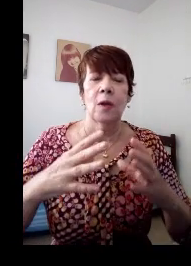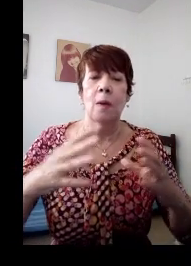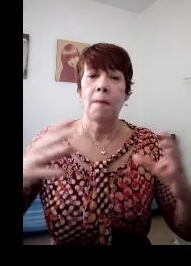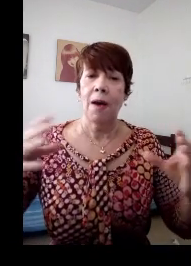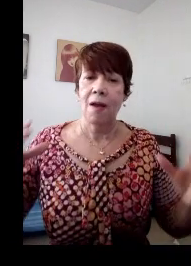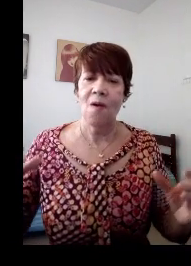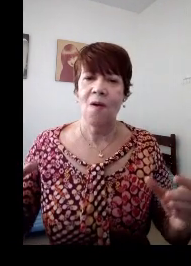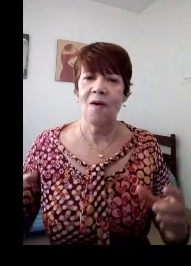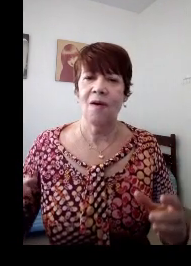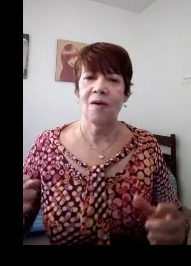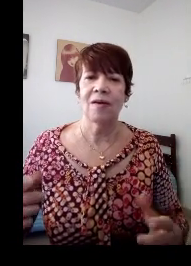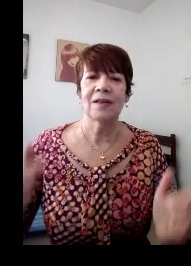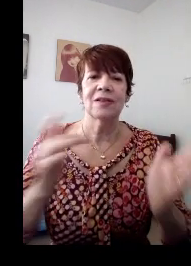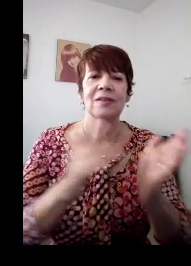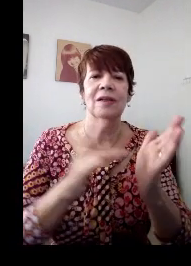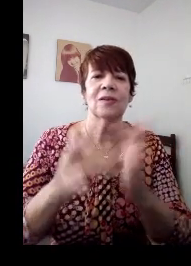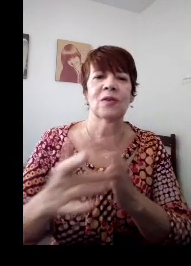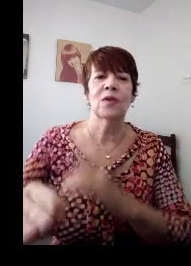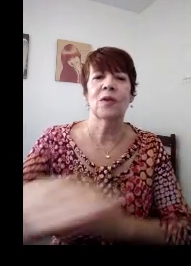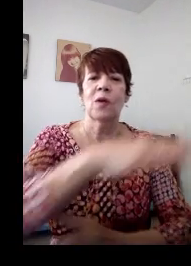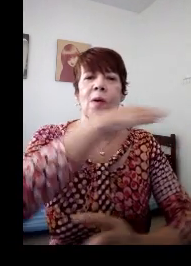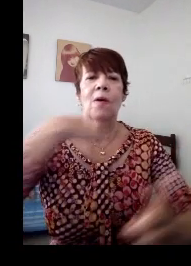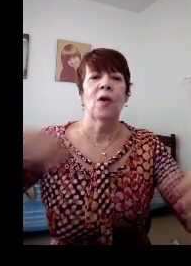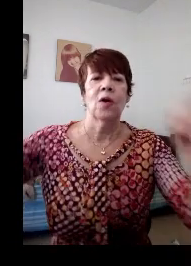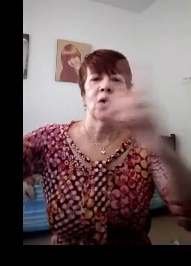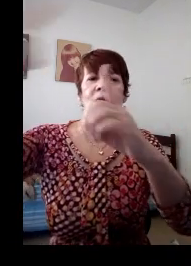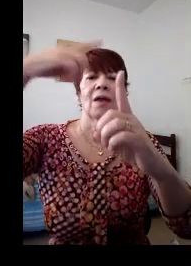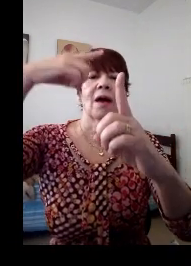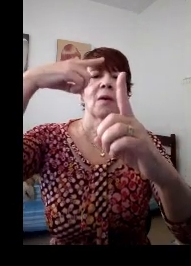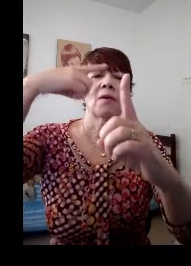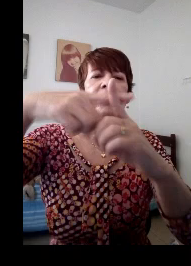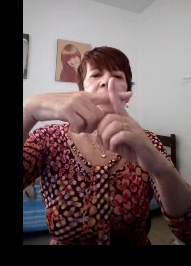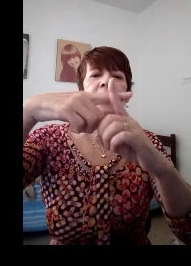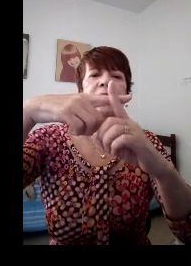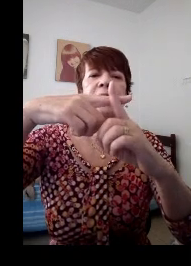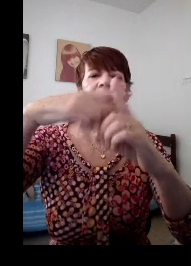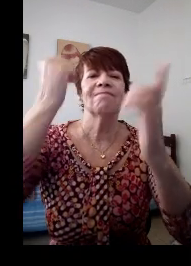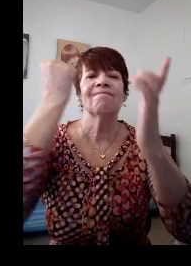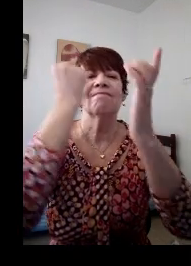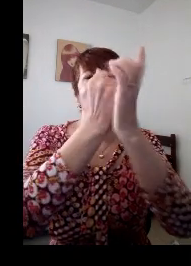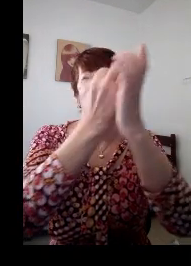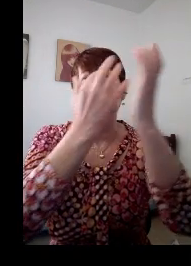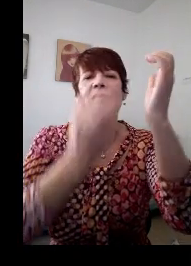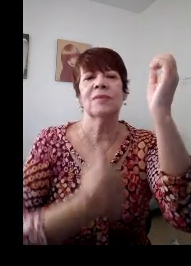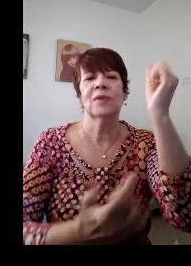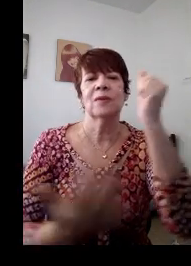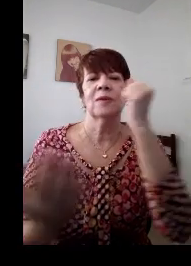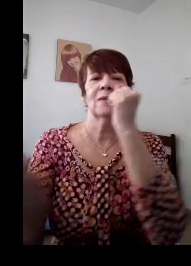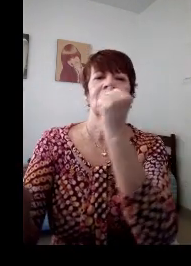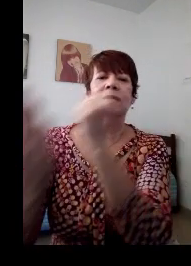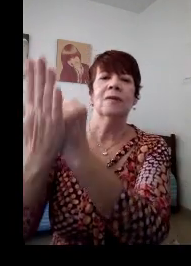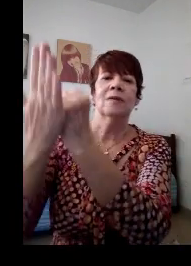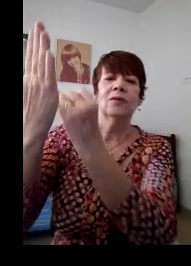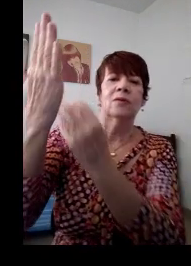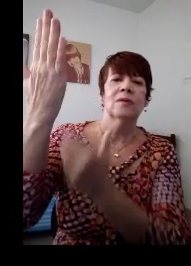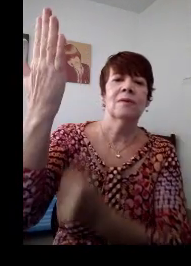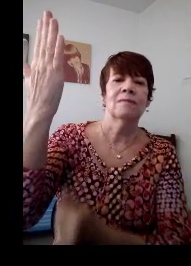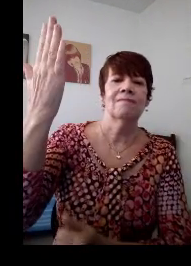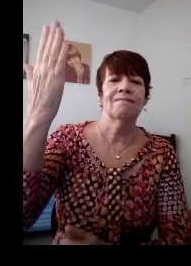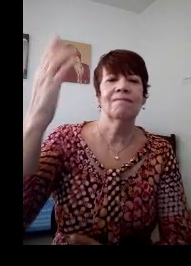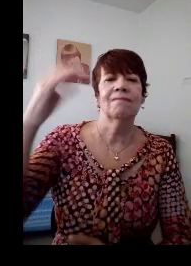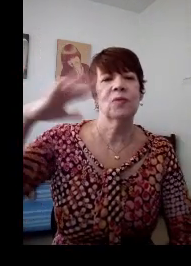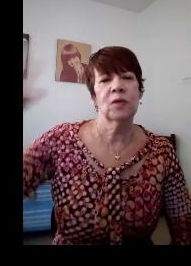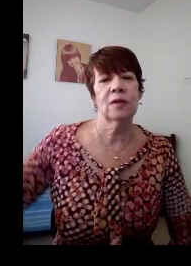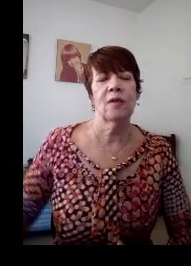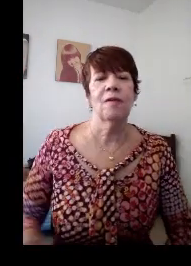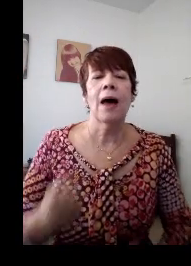advogado. Foi ele que morreu na cruz. Ele que morreu na cruz, derramou o seu sangue